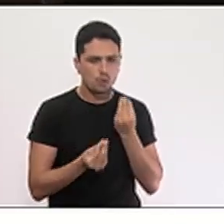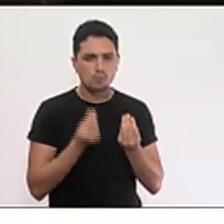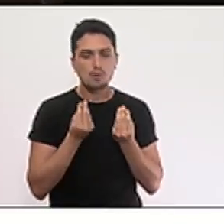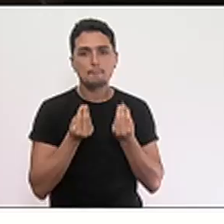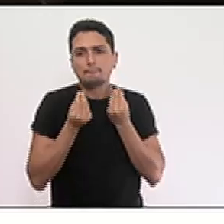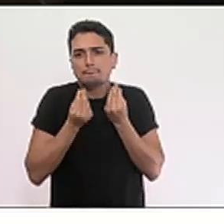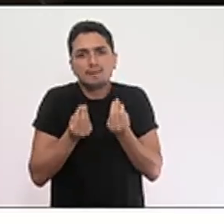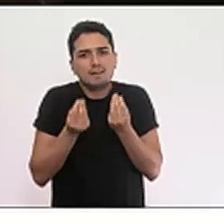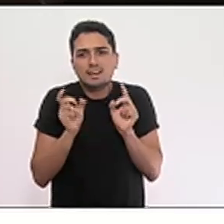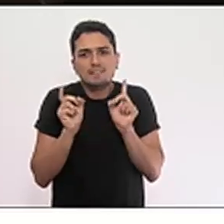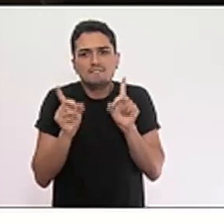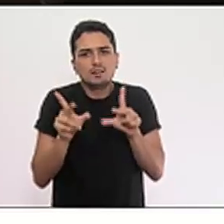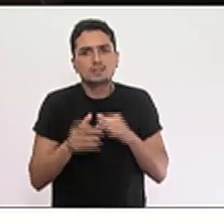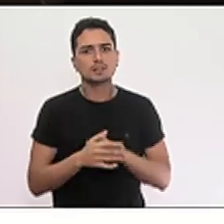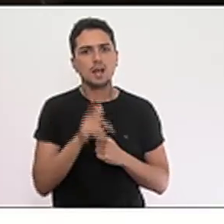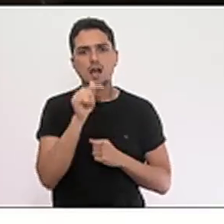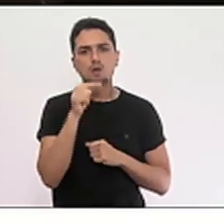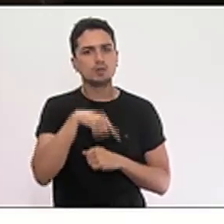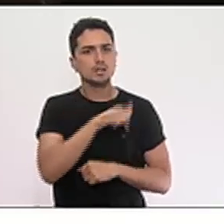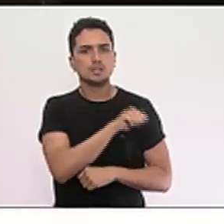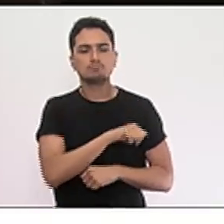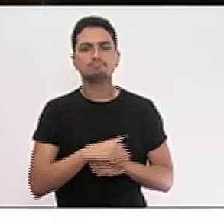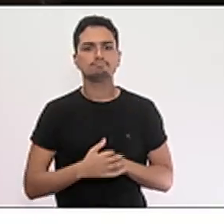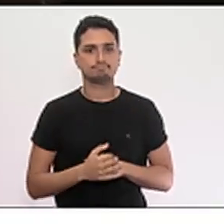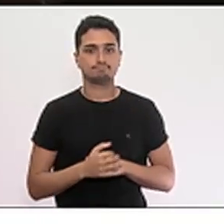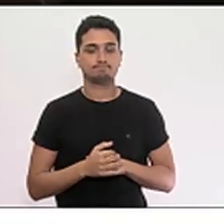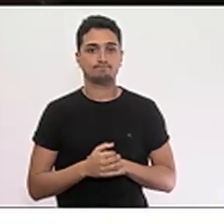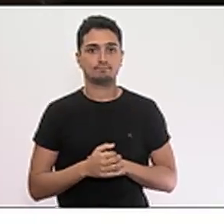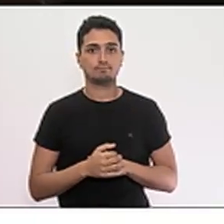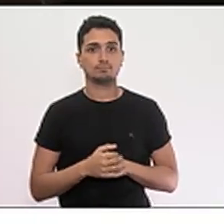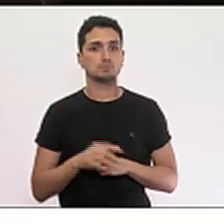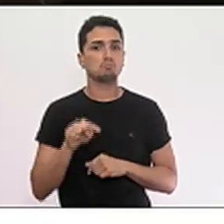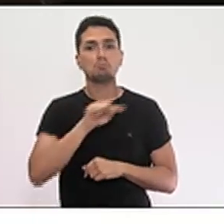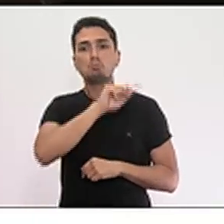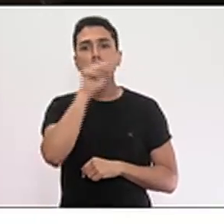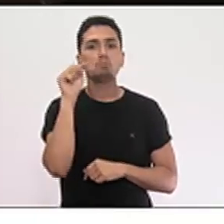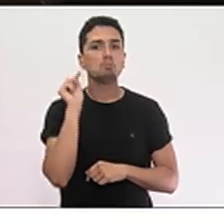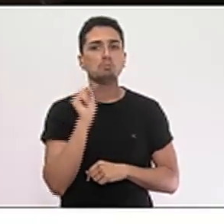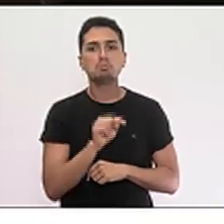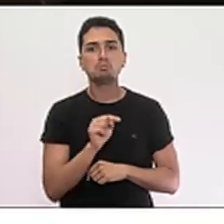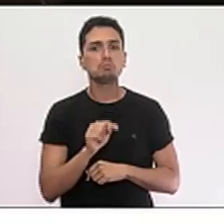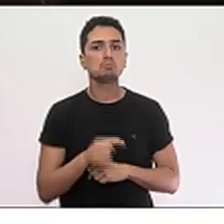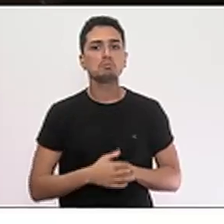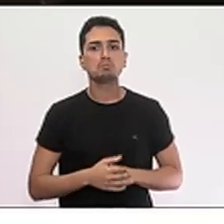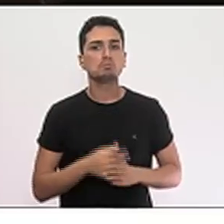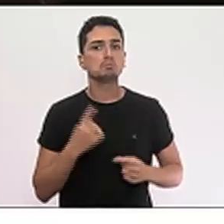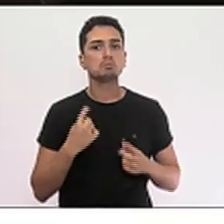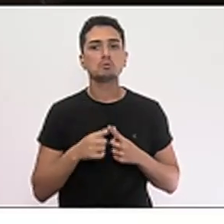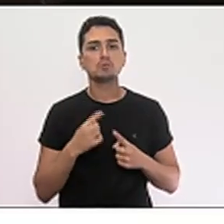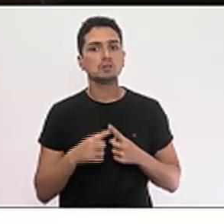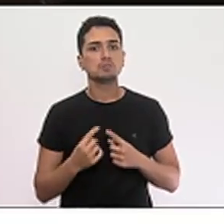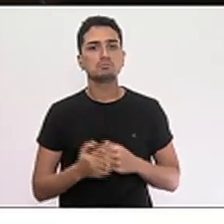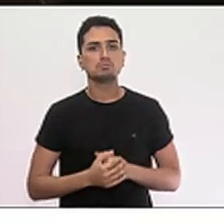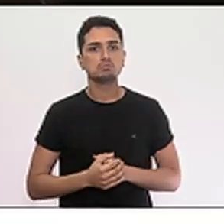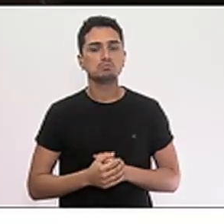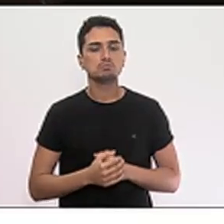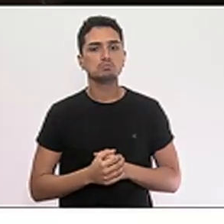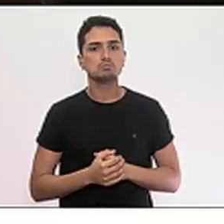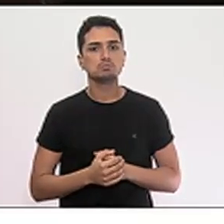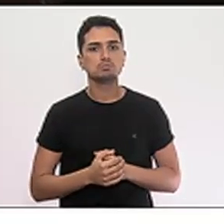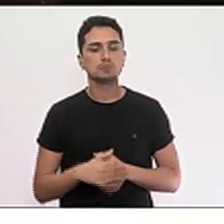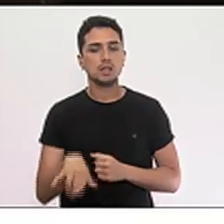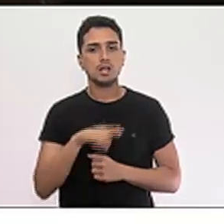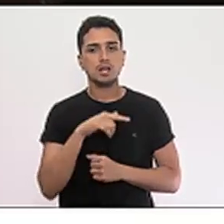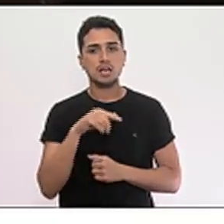os itens, o que se fala, os porquês, não fecham. Os porquês levam a SEDAI